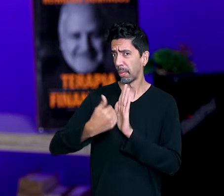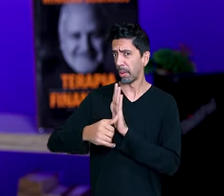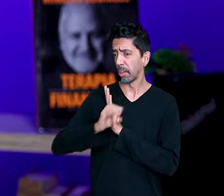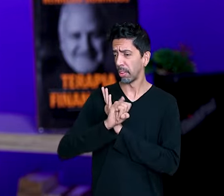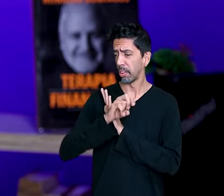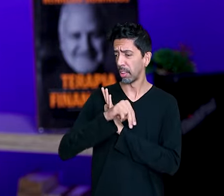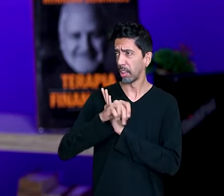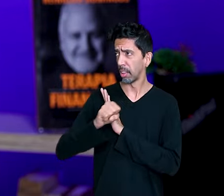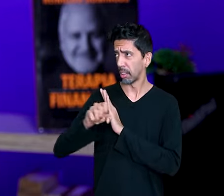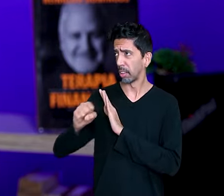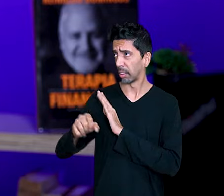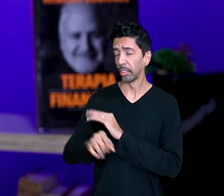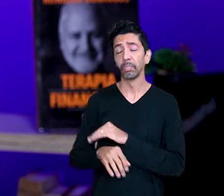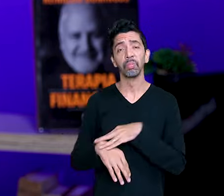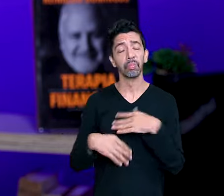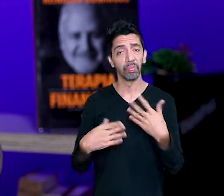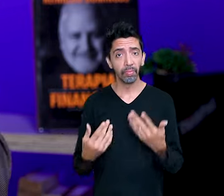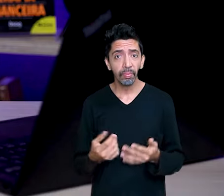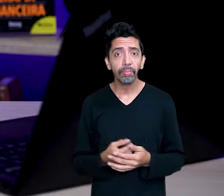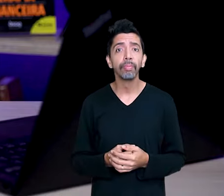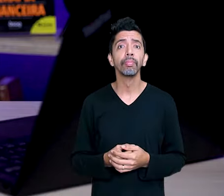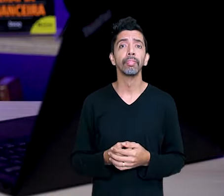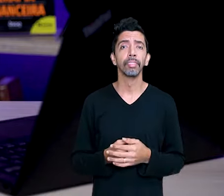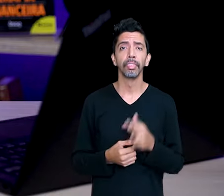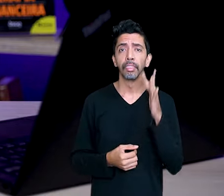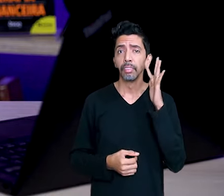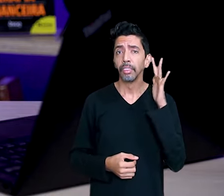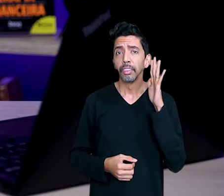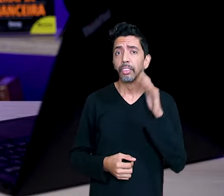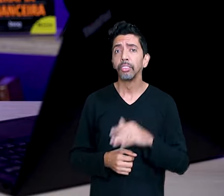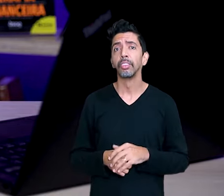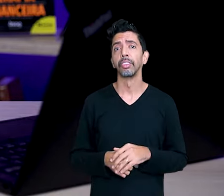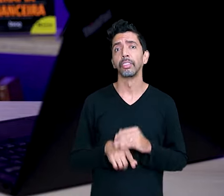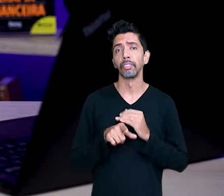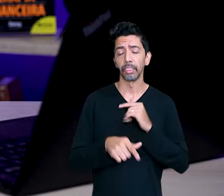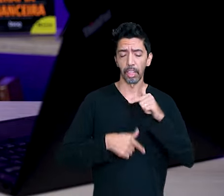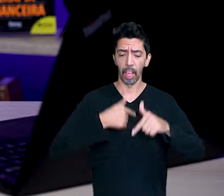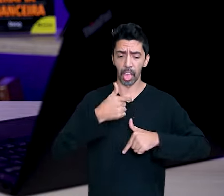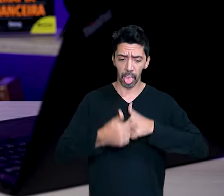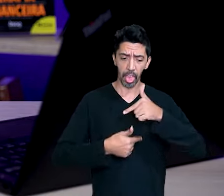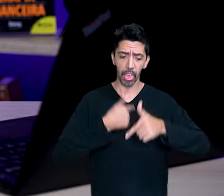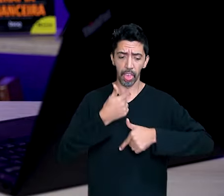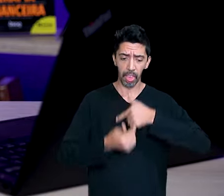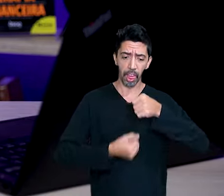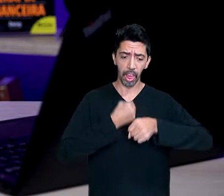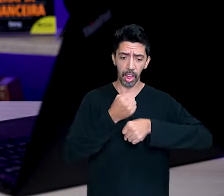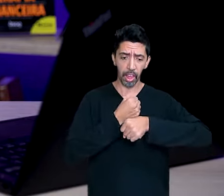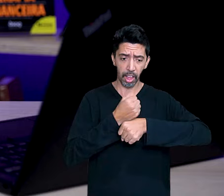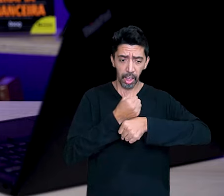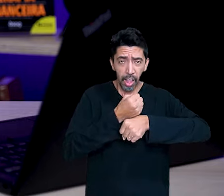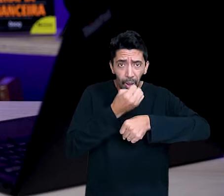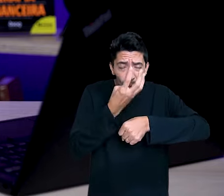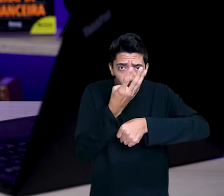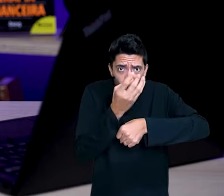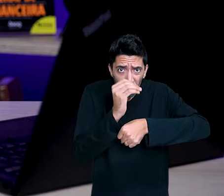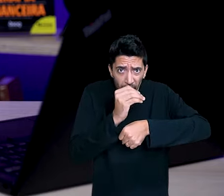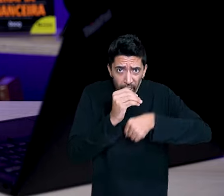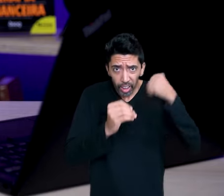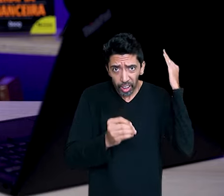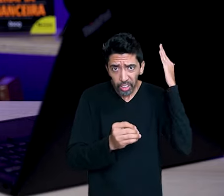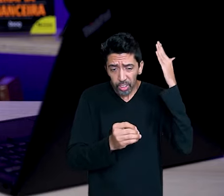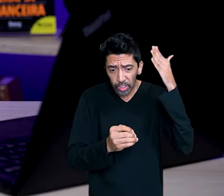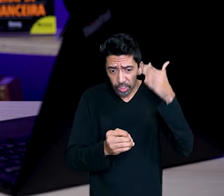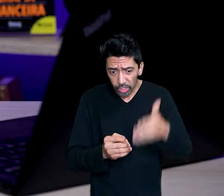nos meus 58 anos de idade, mais de 40 anos trabalhando e recolhendo